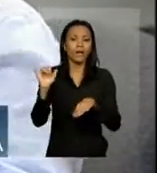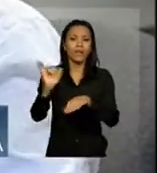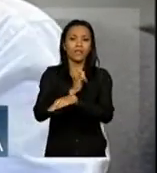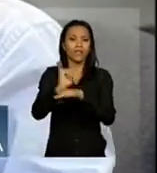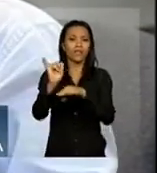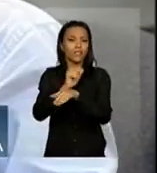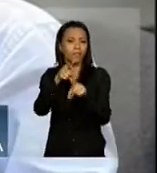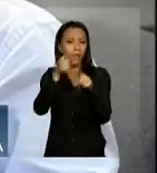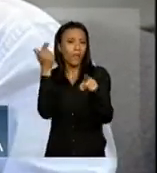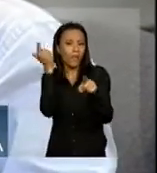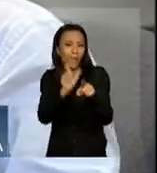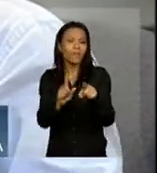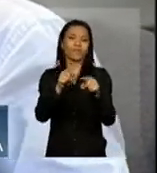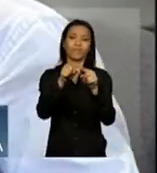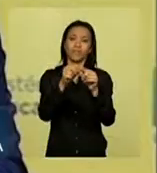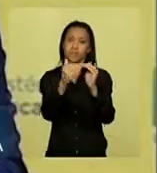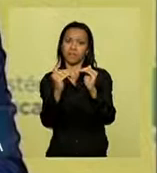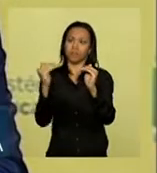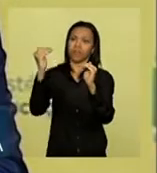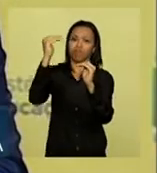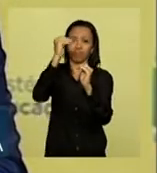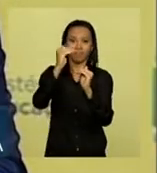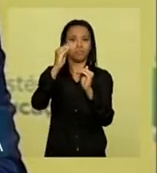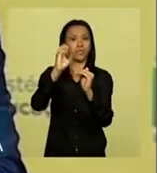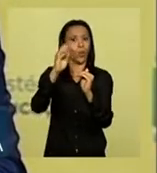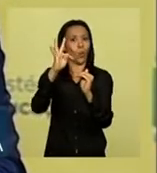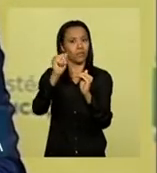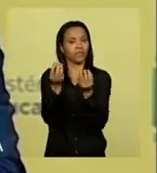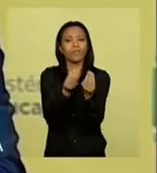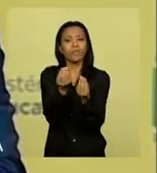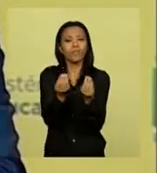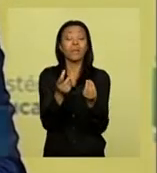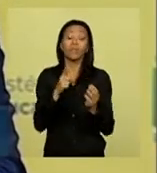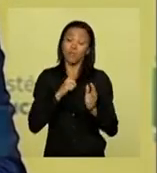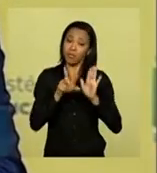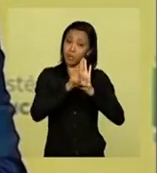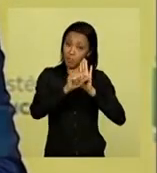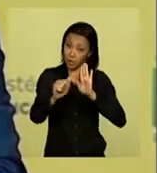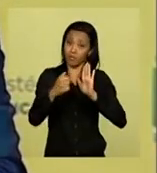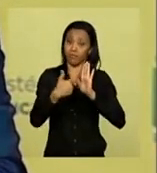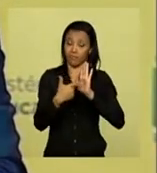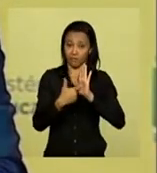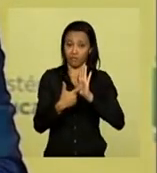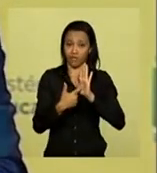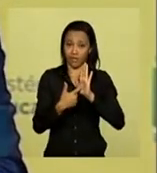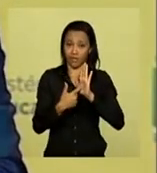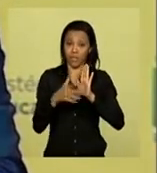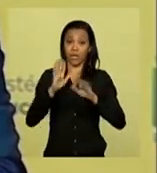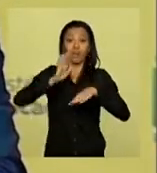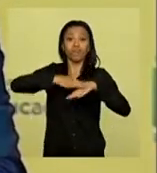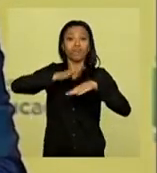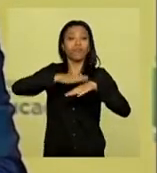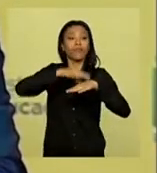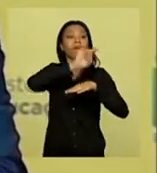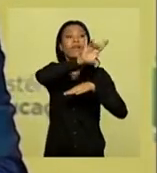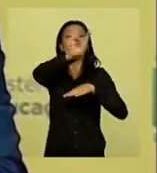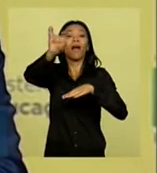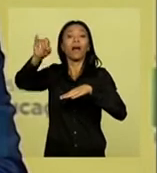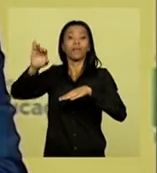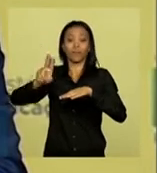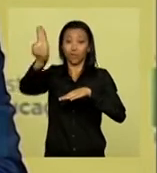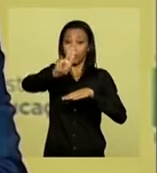chegar a um percentual desses de quota mas tem um princípio com sol que autonomia universitária Oi e essa